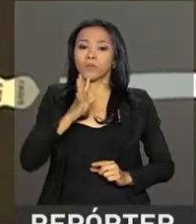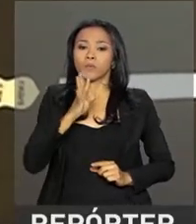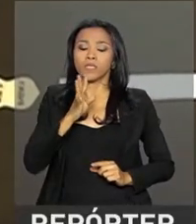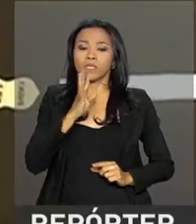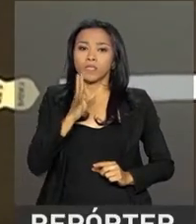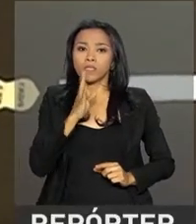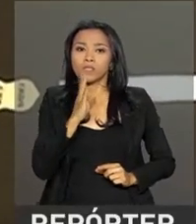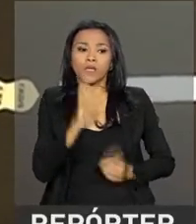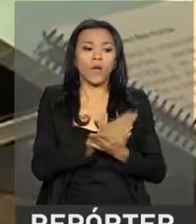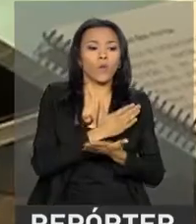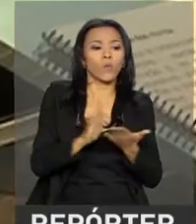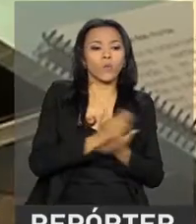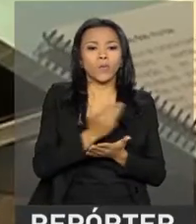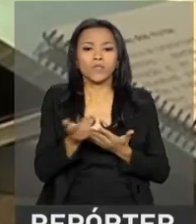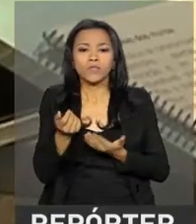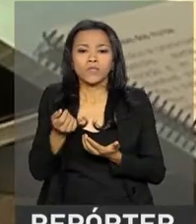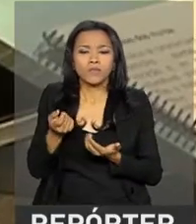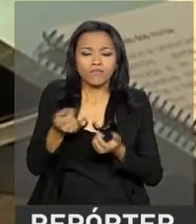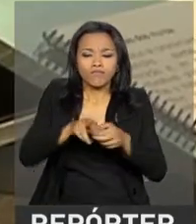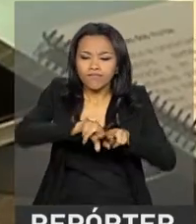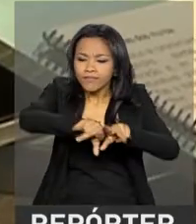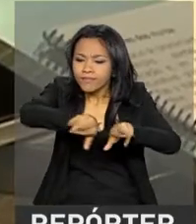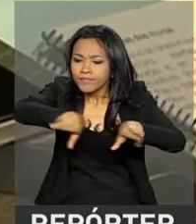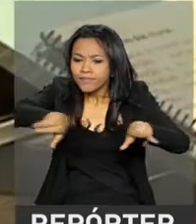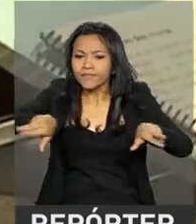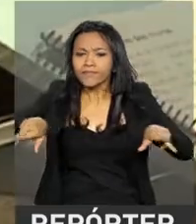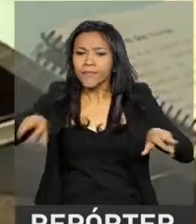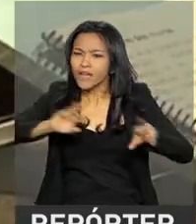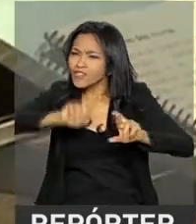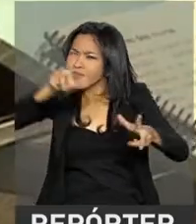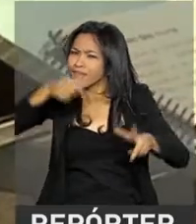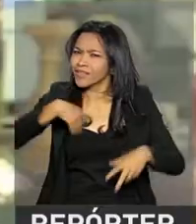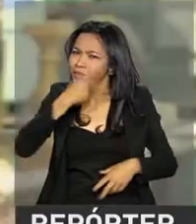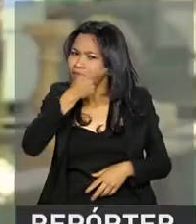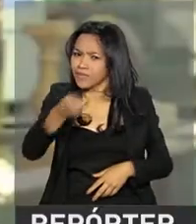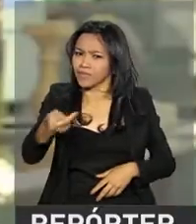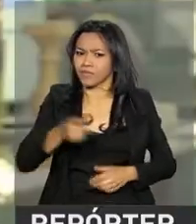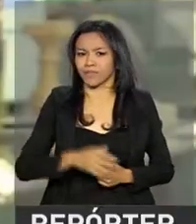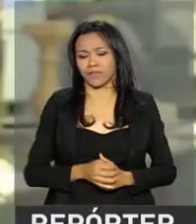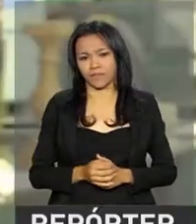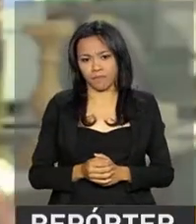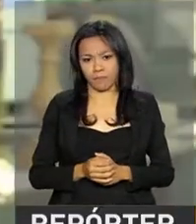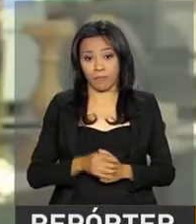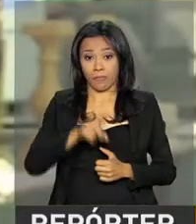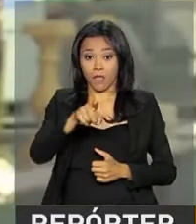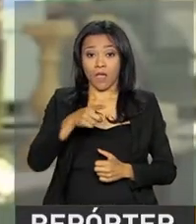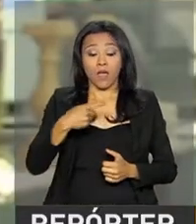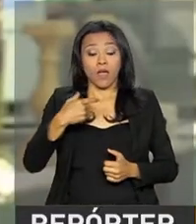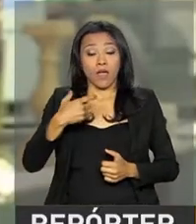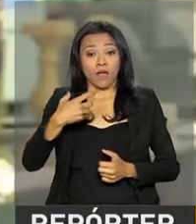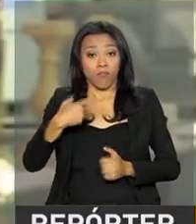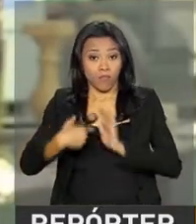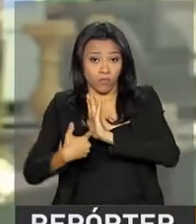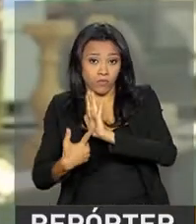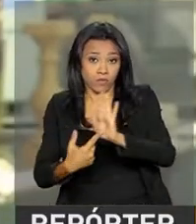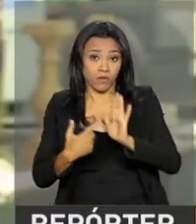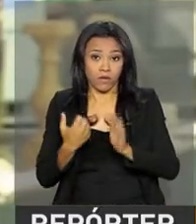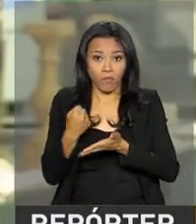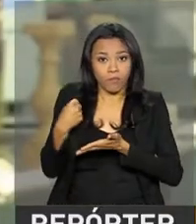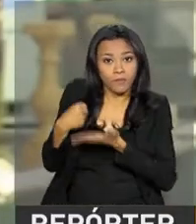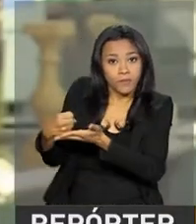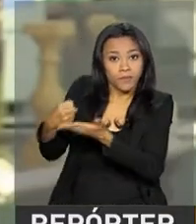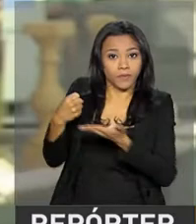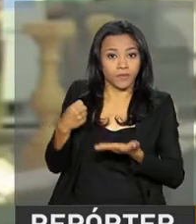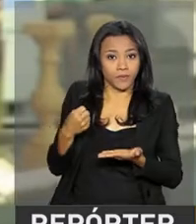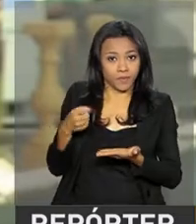pequena parte das peças, de uma forma diferente de uma visita convencional. Quanto mais formas de você dar suporte, dar